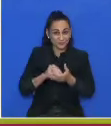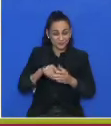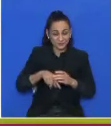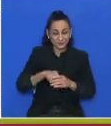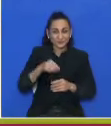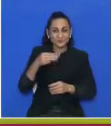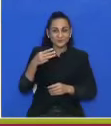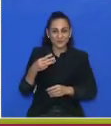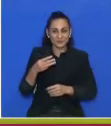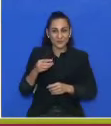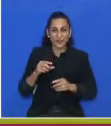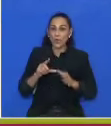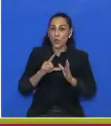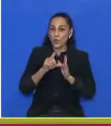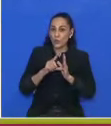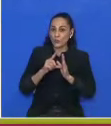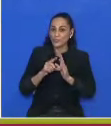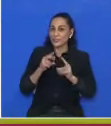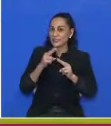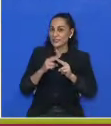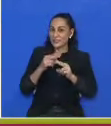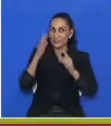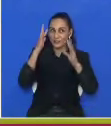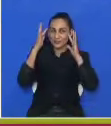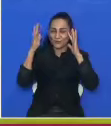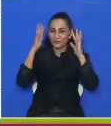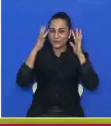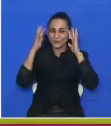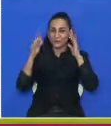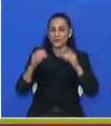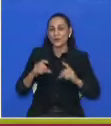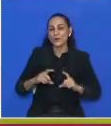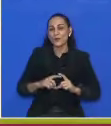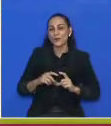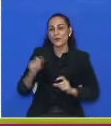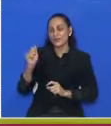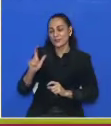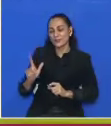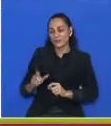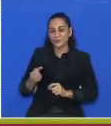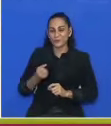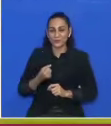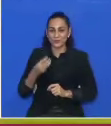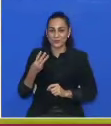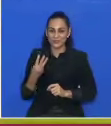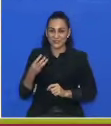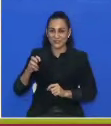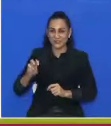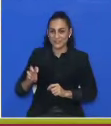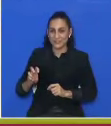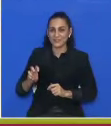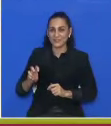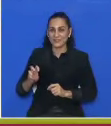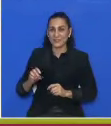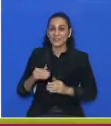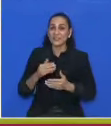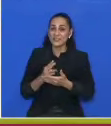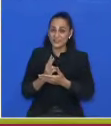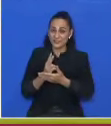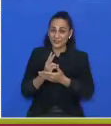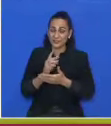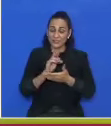três. Loterias Caixa, já pensou? Bola azul, número 35. Azul, 35. Na